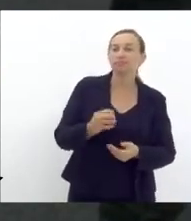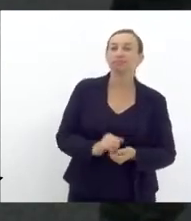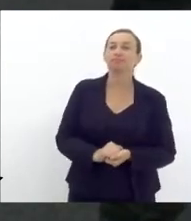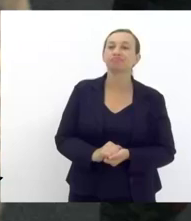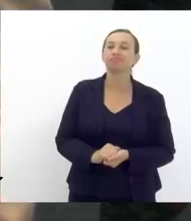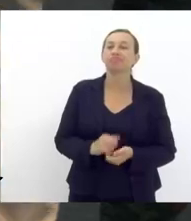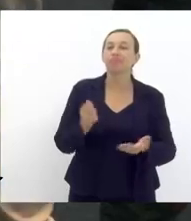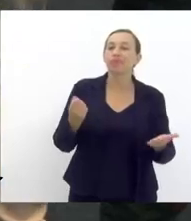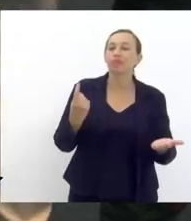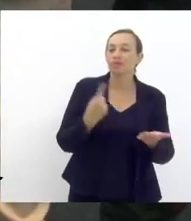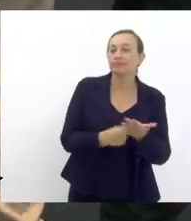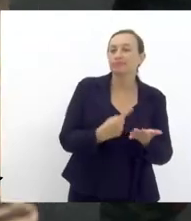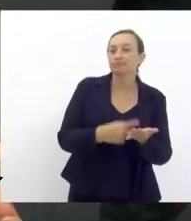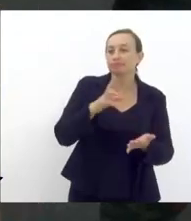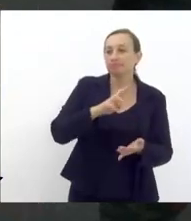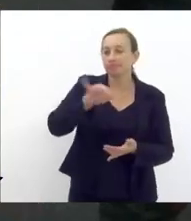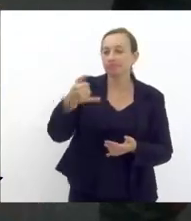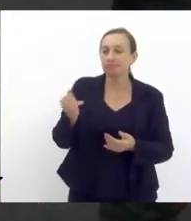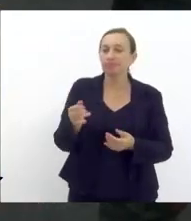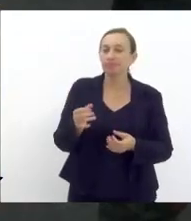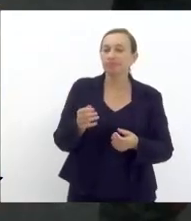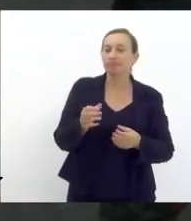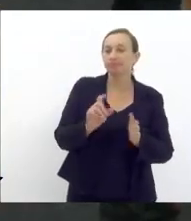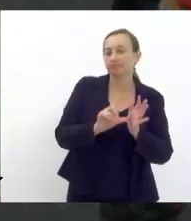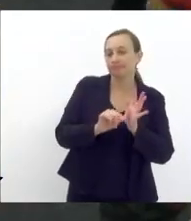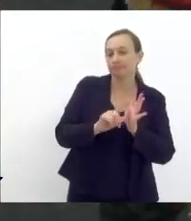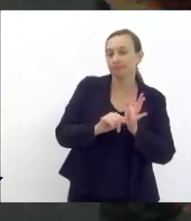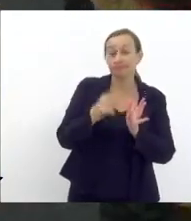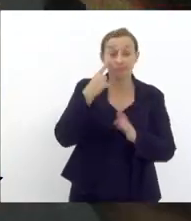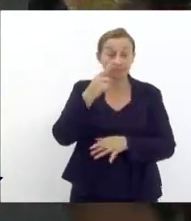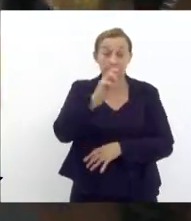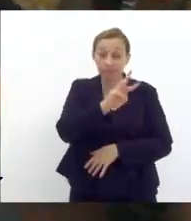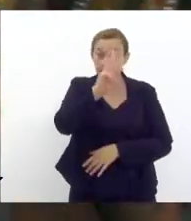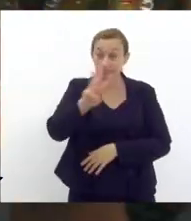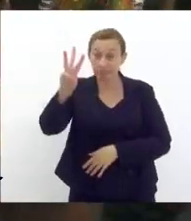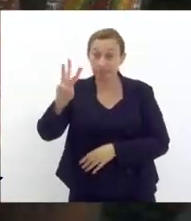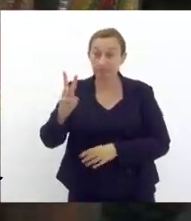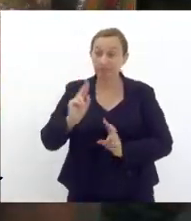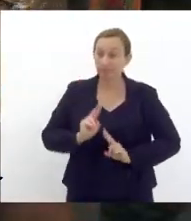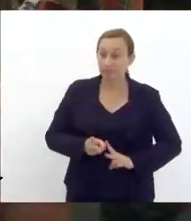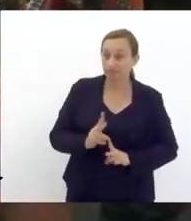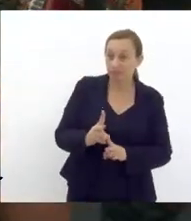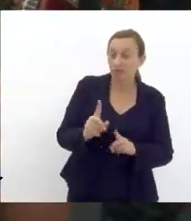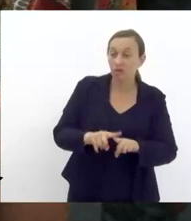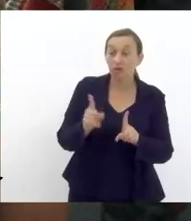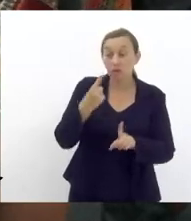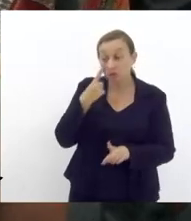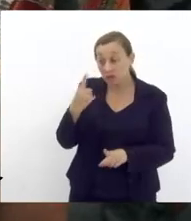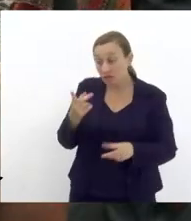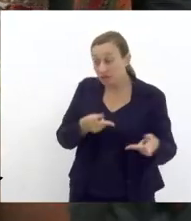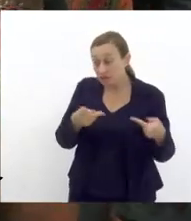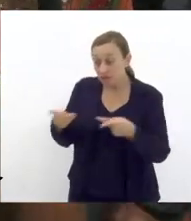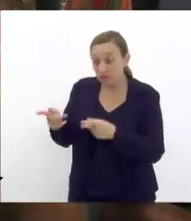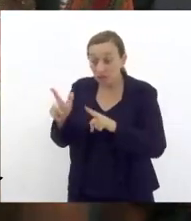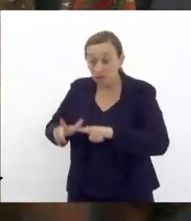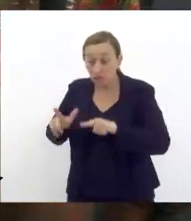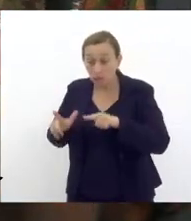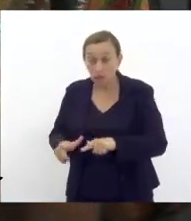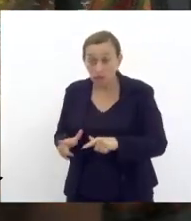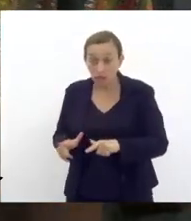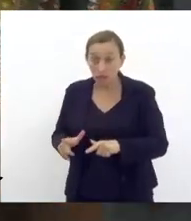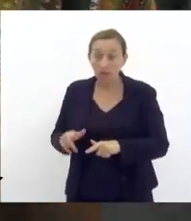atrasadas obras que quando você entra no site estão lá dizendo que está em andamento mas quando você visita o local